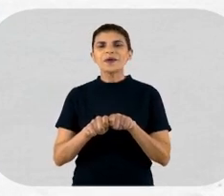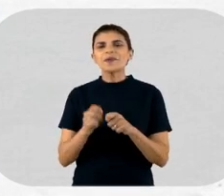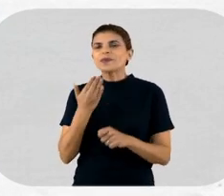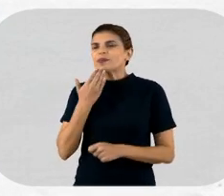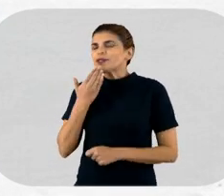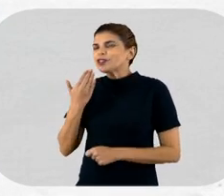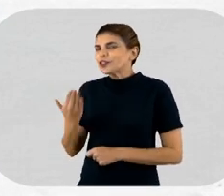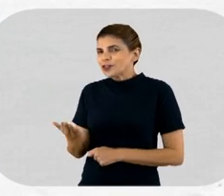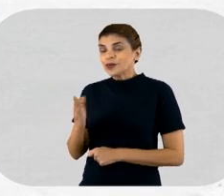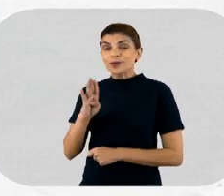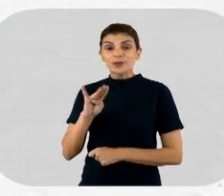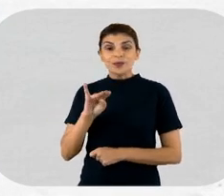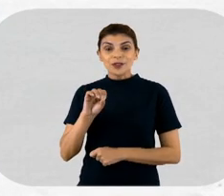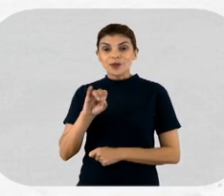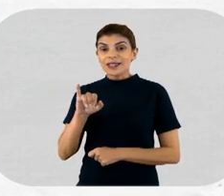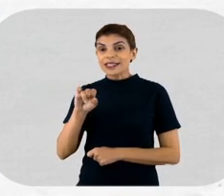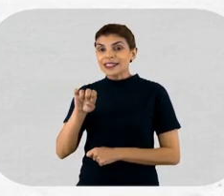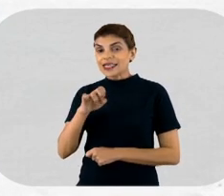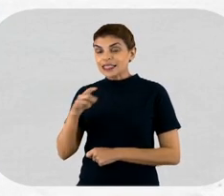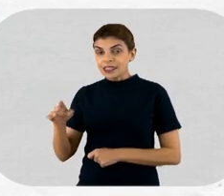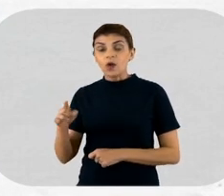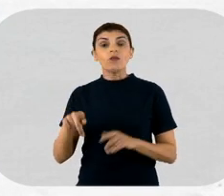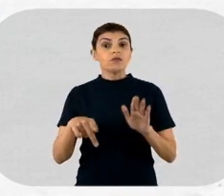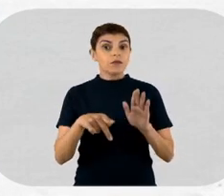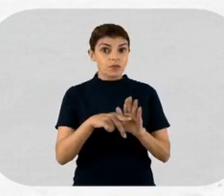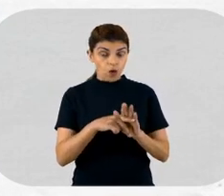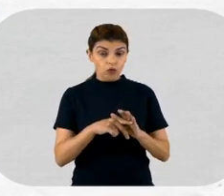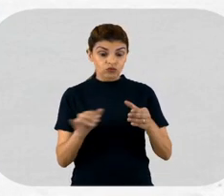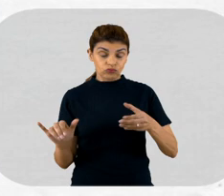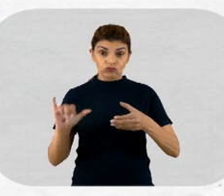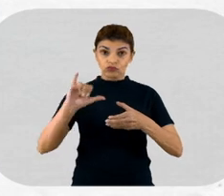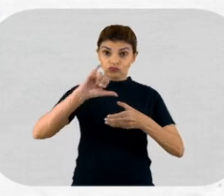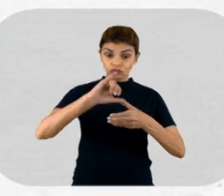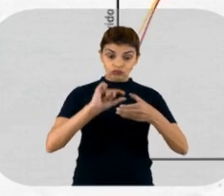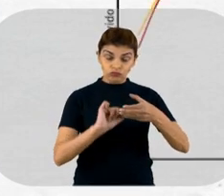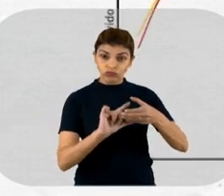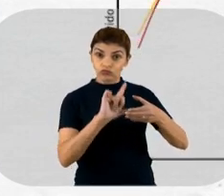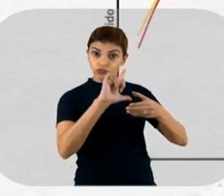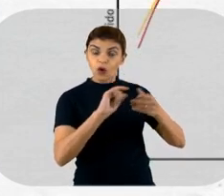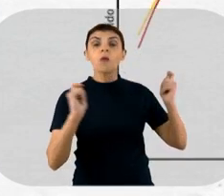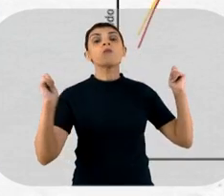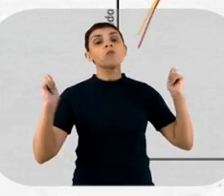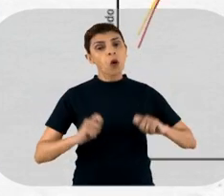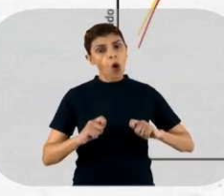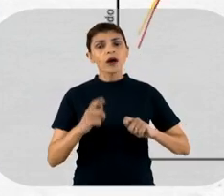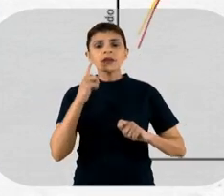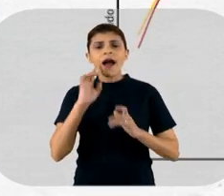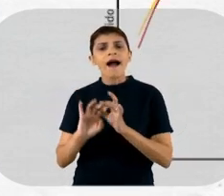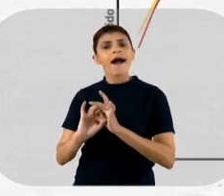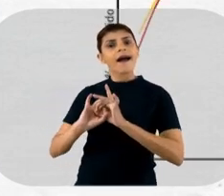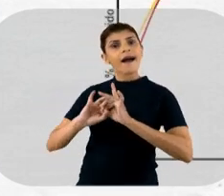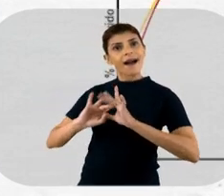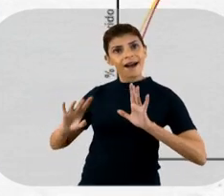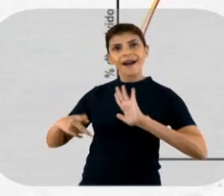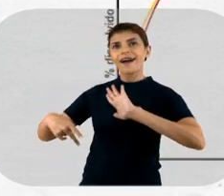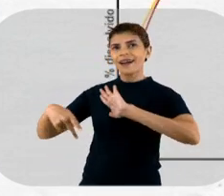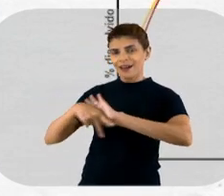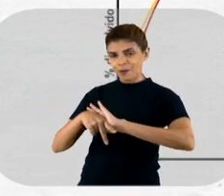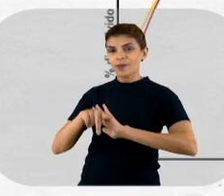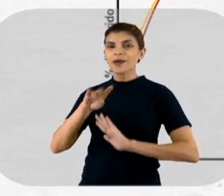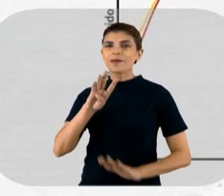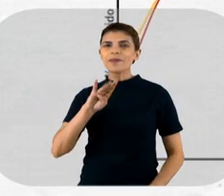bioisenção. A dissolução de um produto farmacêutico in vitro, em certos casos, pode ser relevante também para prever a liberação em